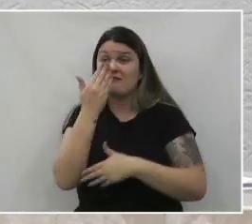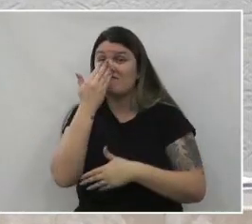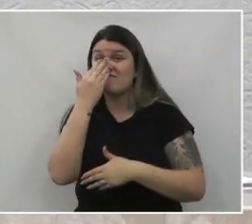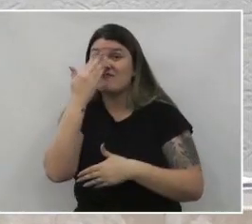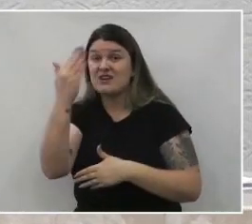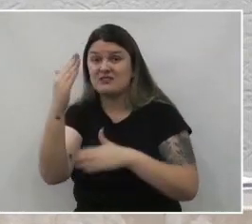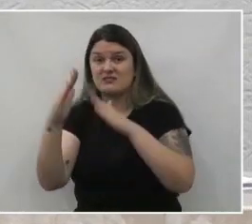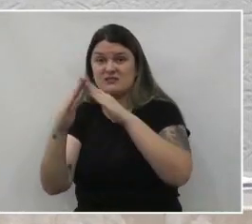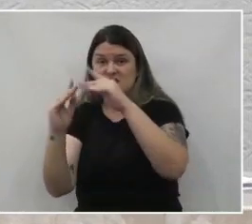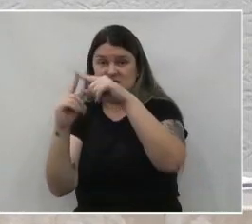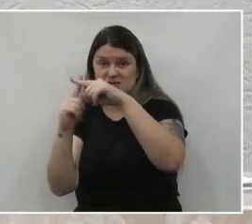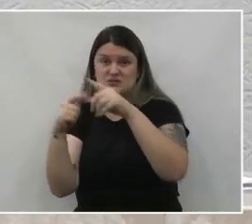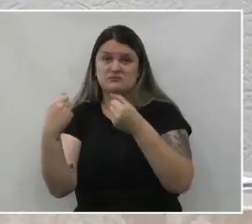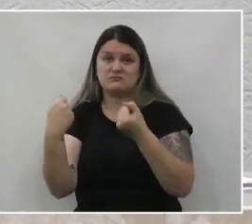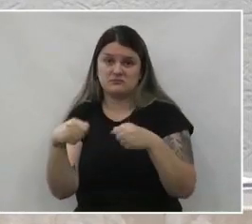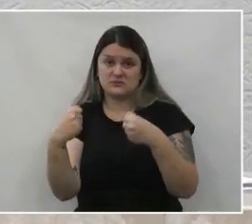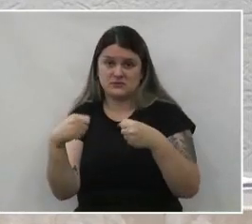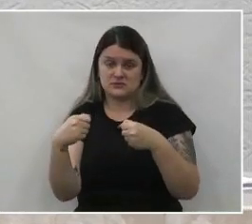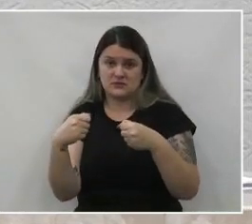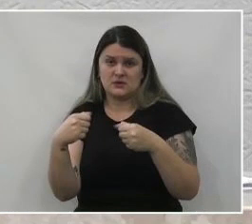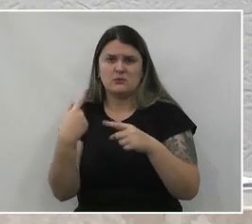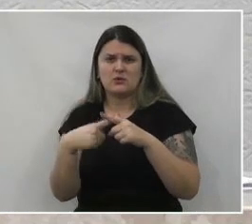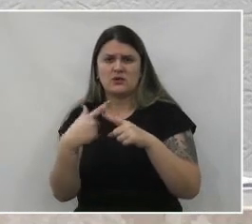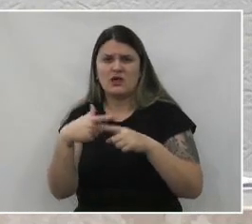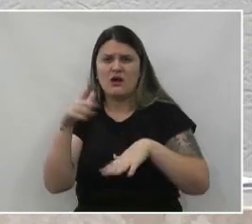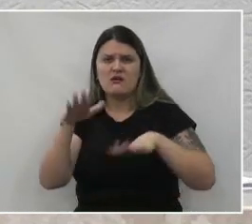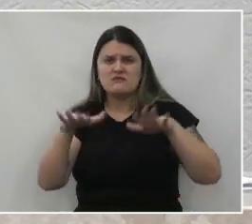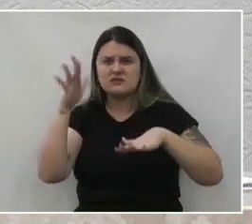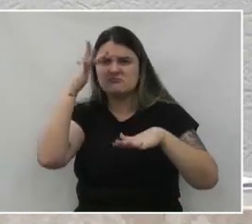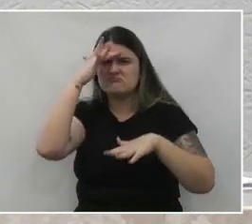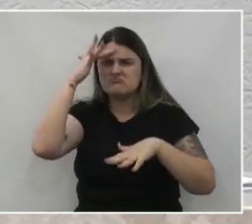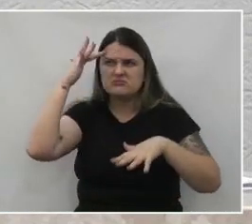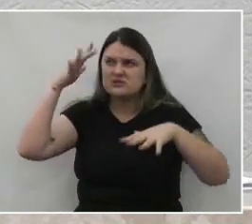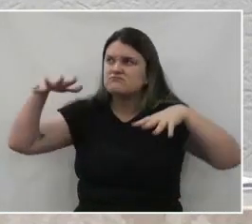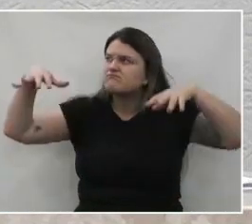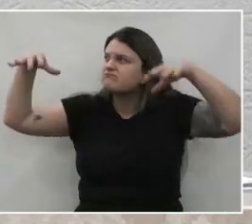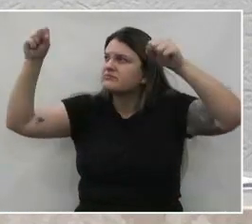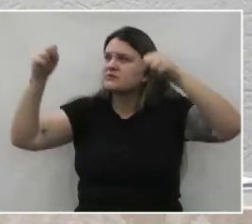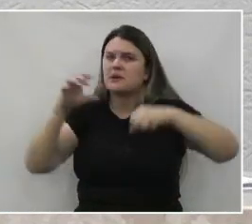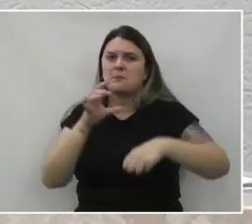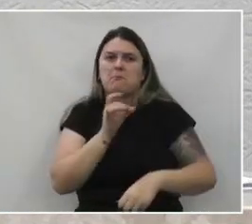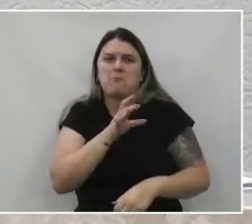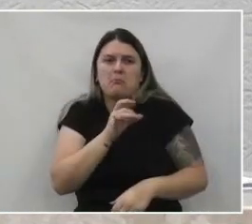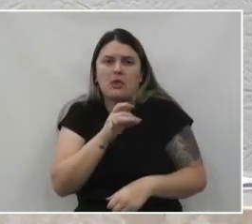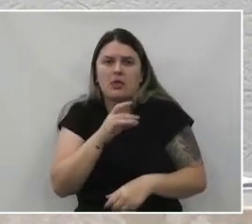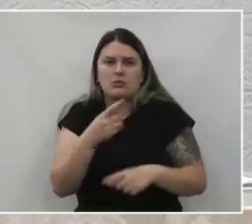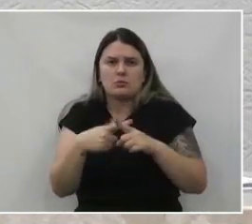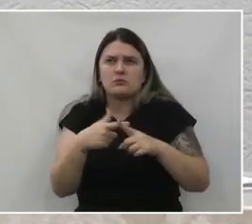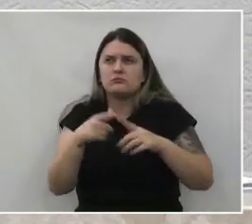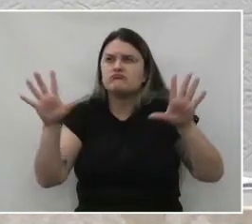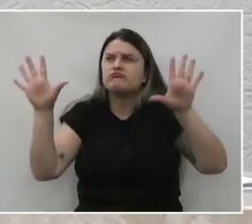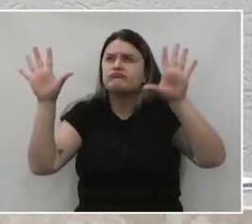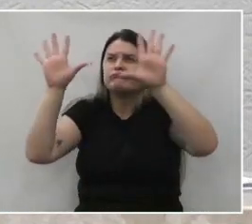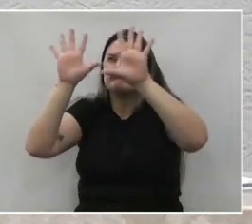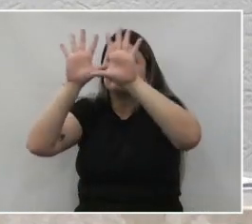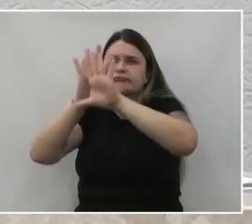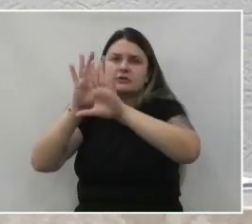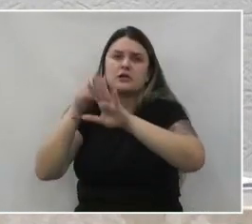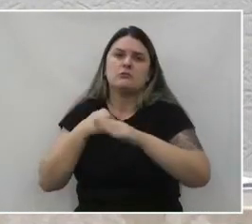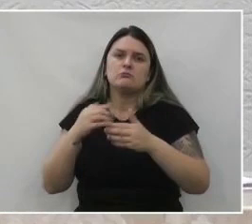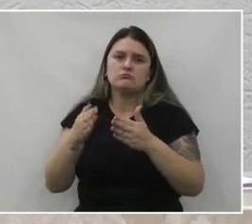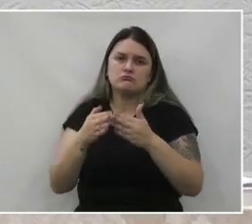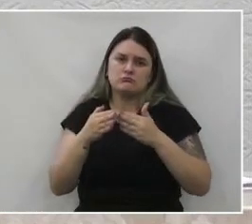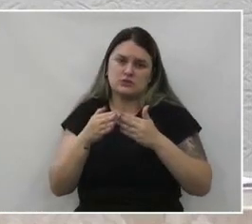visando amenizar os transtornos, como a má visibilidade e a insegurança por falta de luminosidade, solicito que